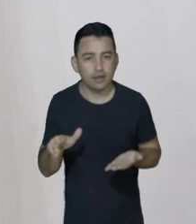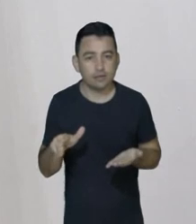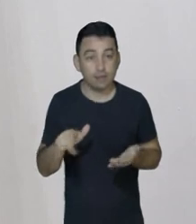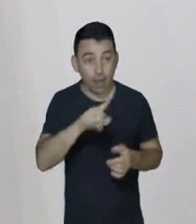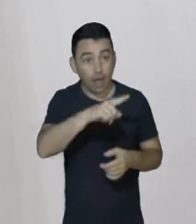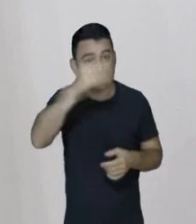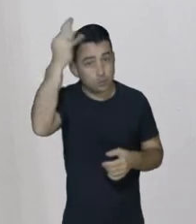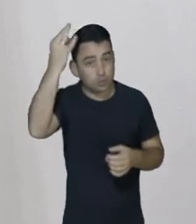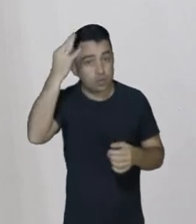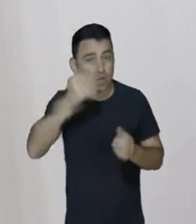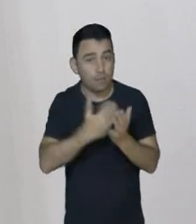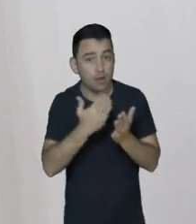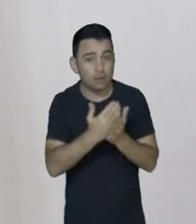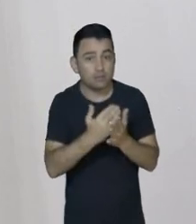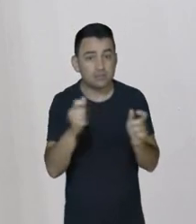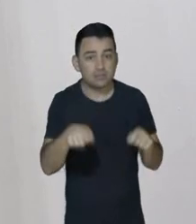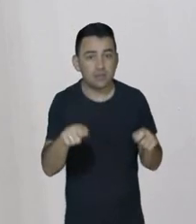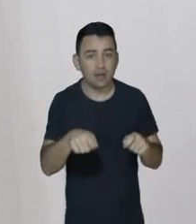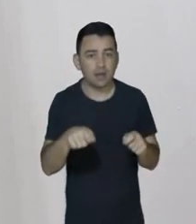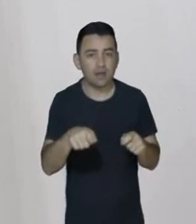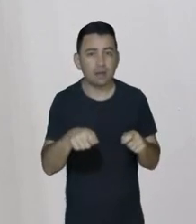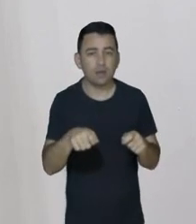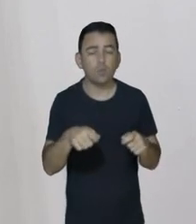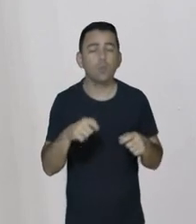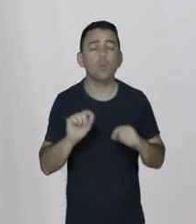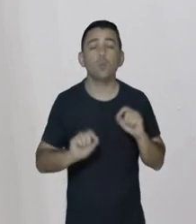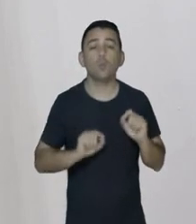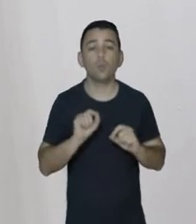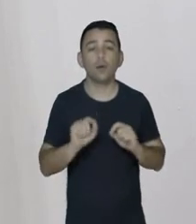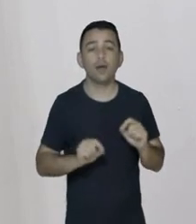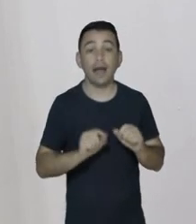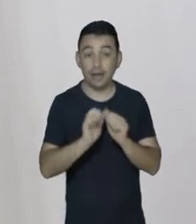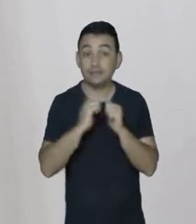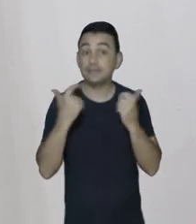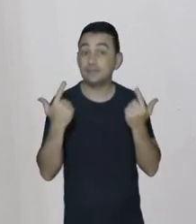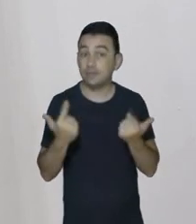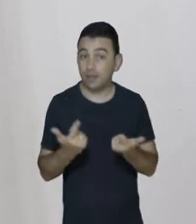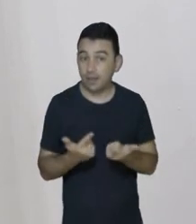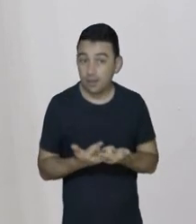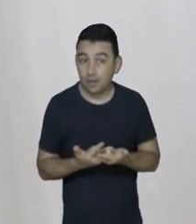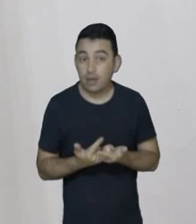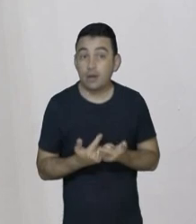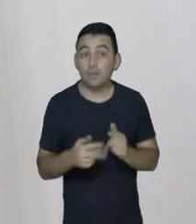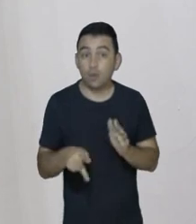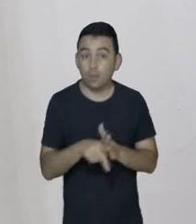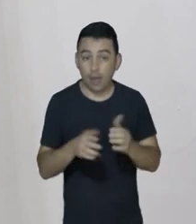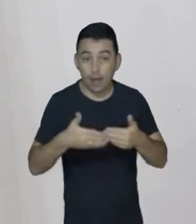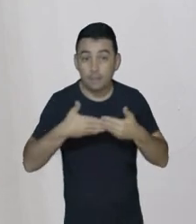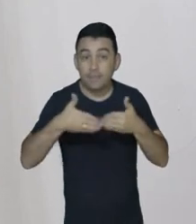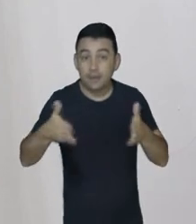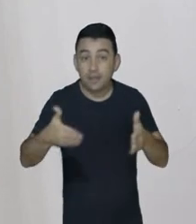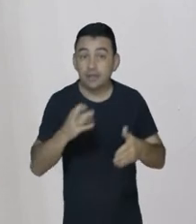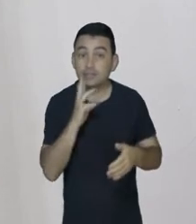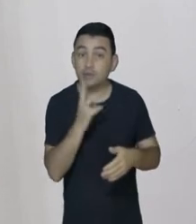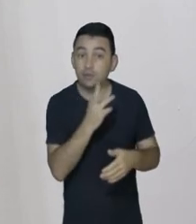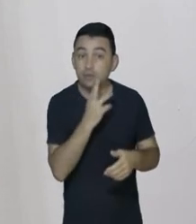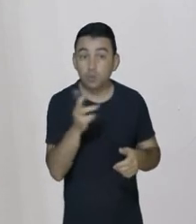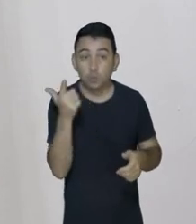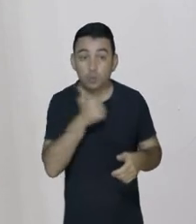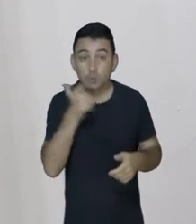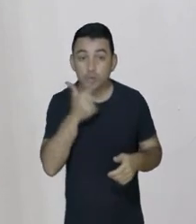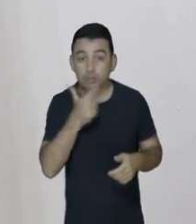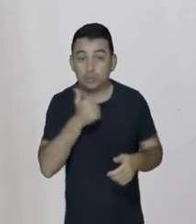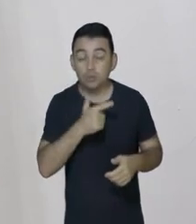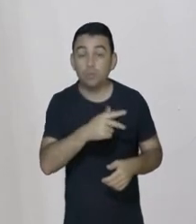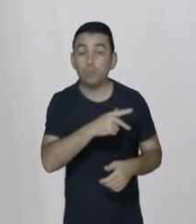Santo, que necessitou, deputado Vampiro, a Assembleia Legislativa abrir um restaurante para atender o público externo